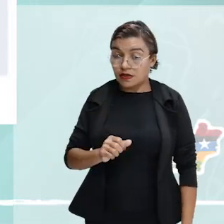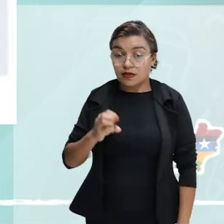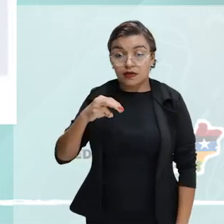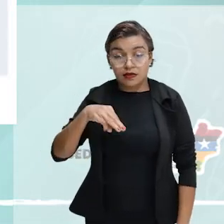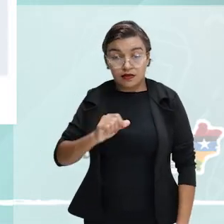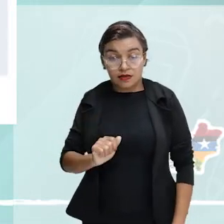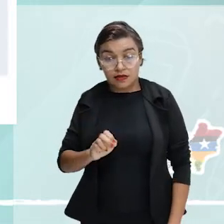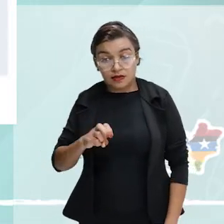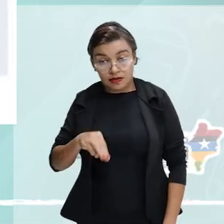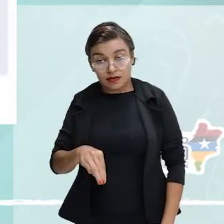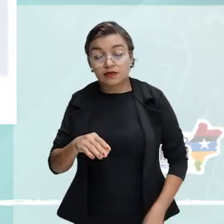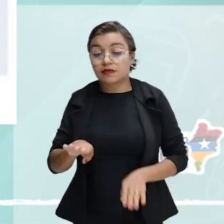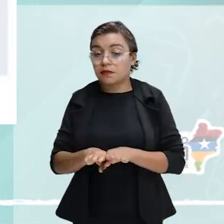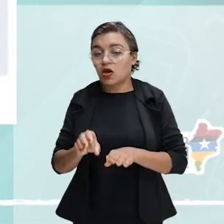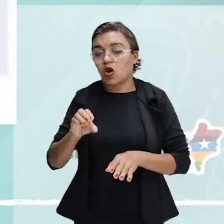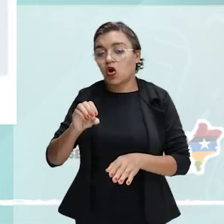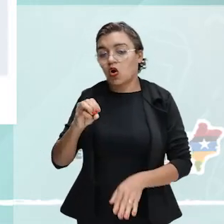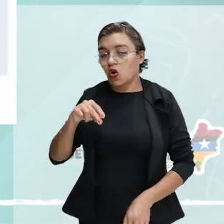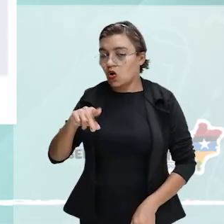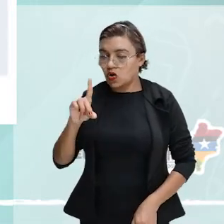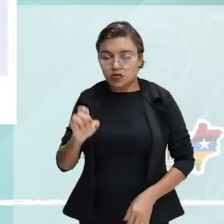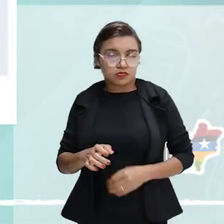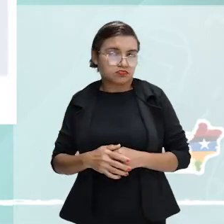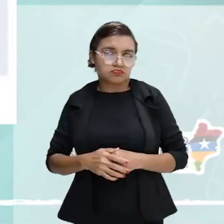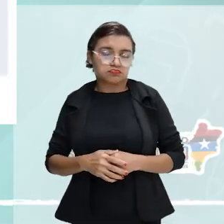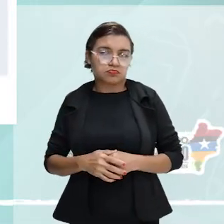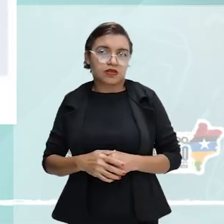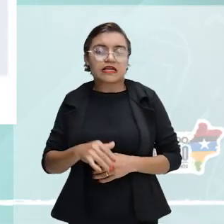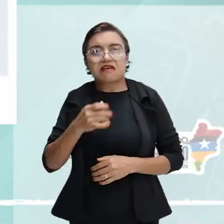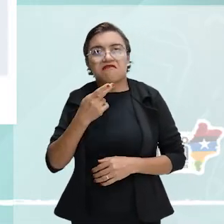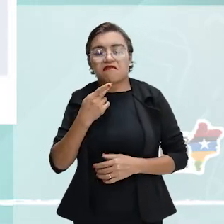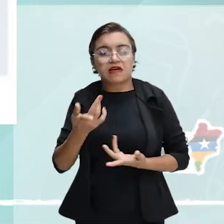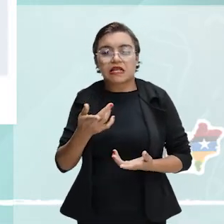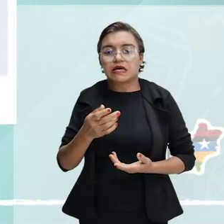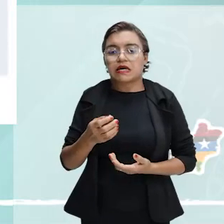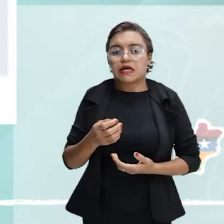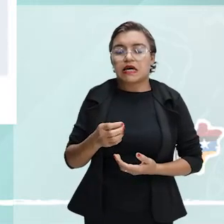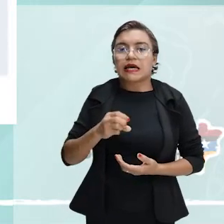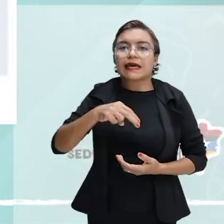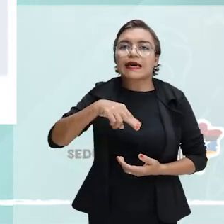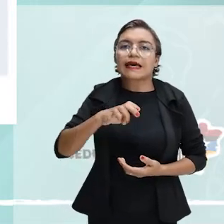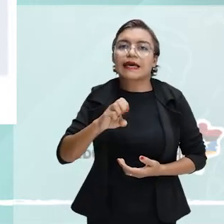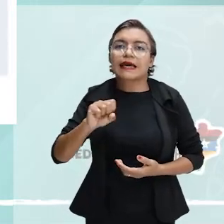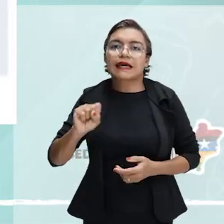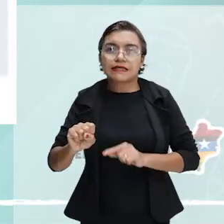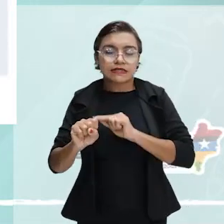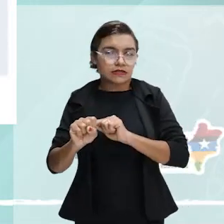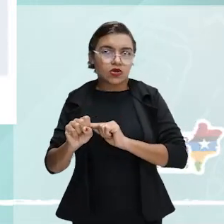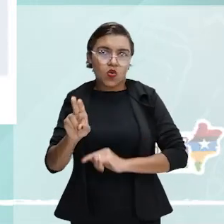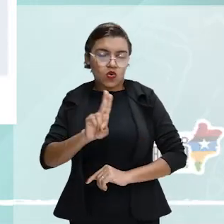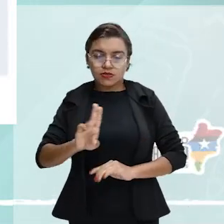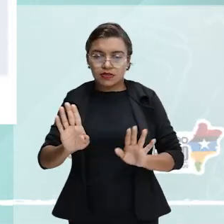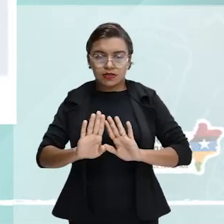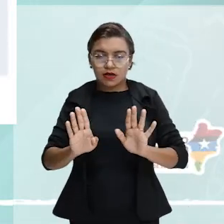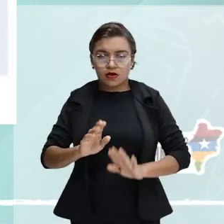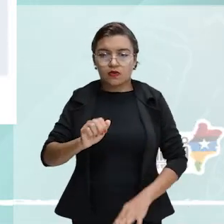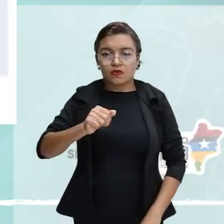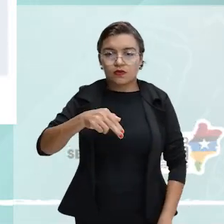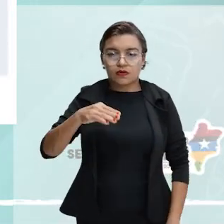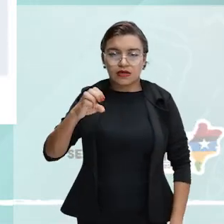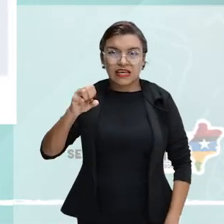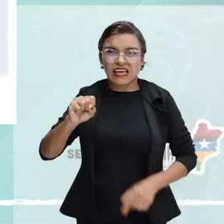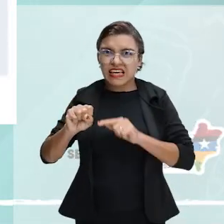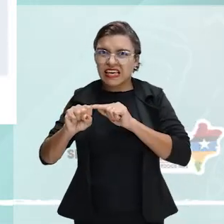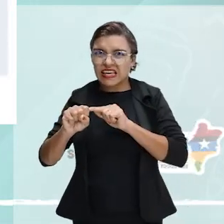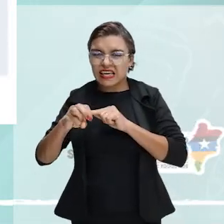onde, tá? Você não fala queis, você não fala quens e você não fala ondes, tá? Eles são invariáveis. Aqui